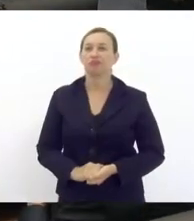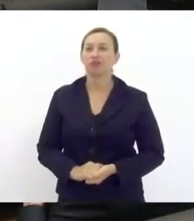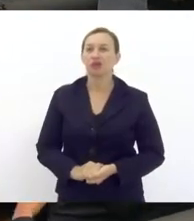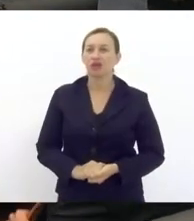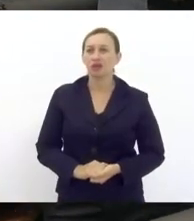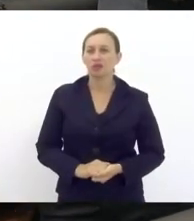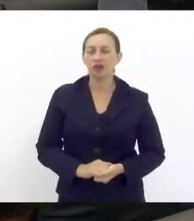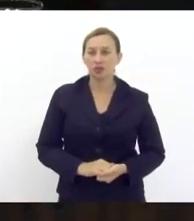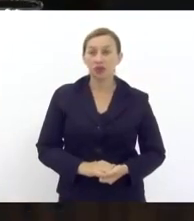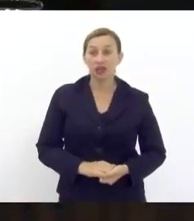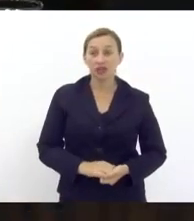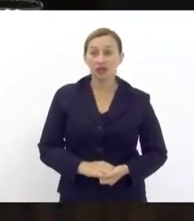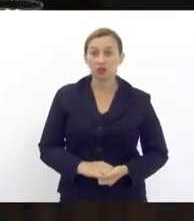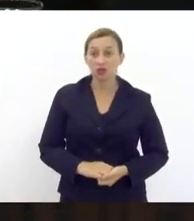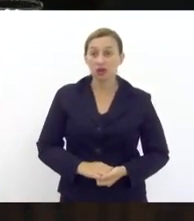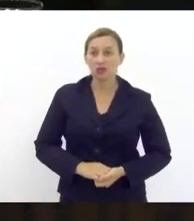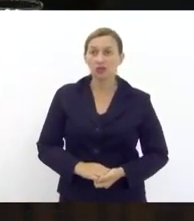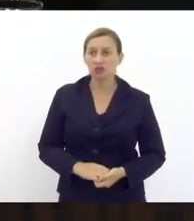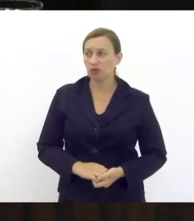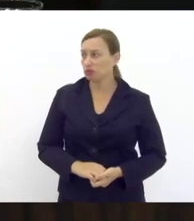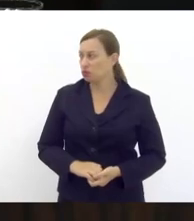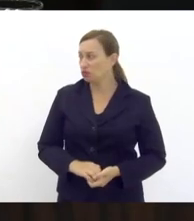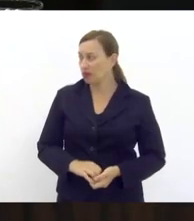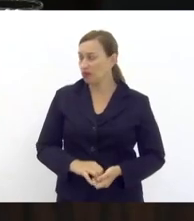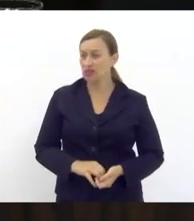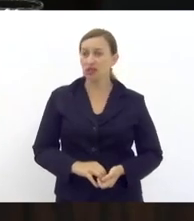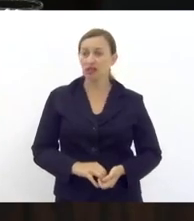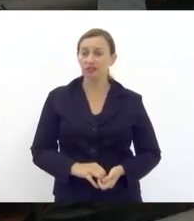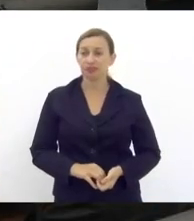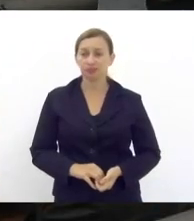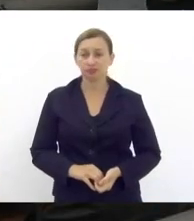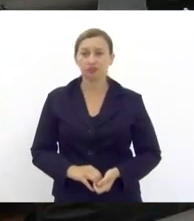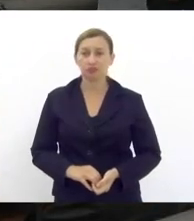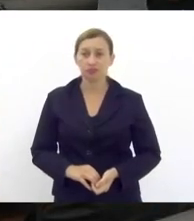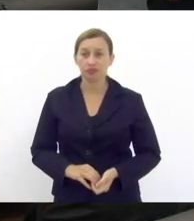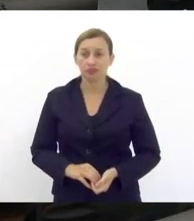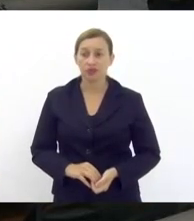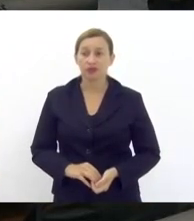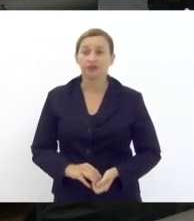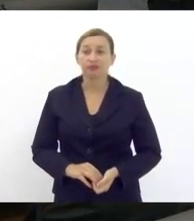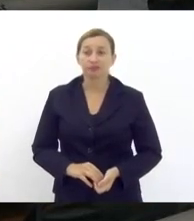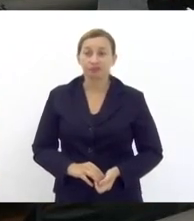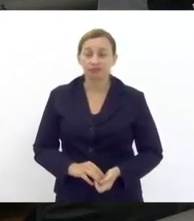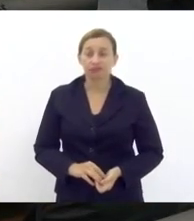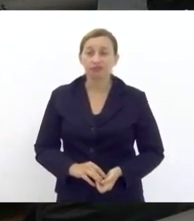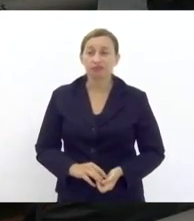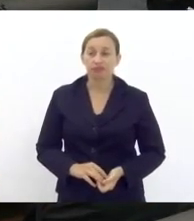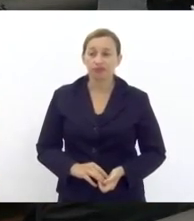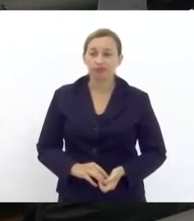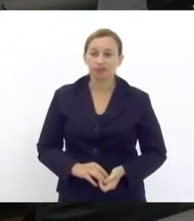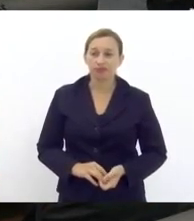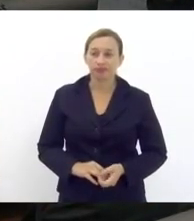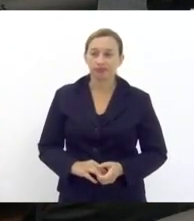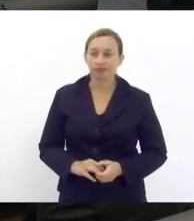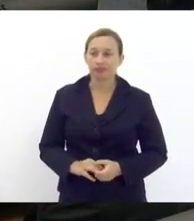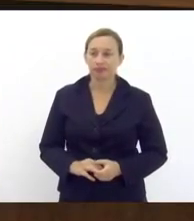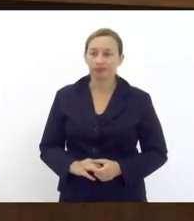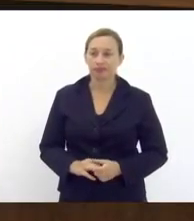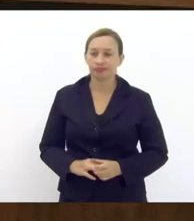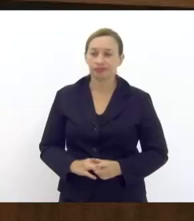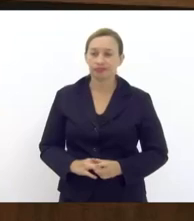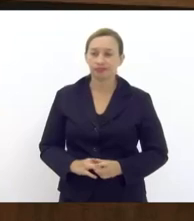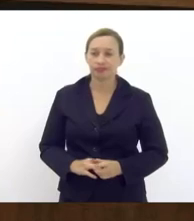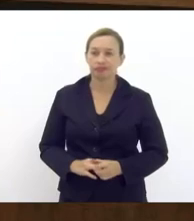Parabéns. Para discutir. Não. Não? Pela ordem, presidente. Pela ordem. Senhor presidente, só queria fazer um pedido de